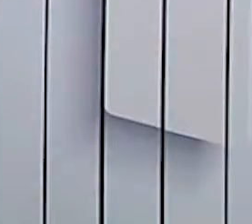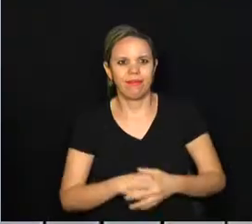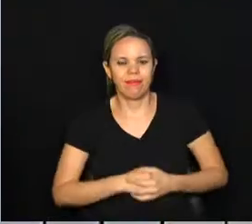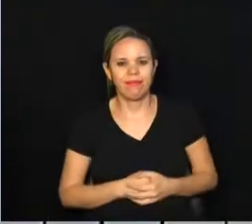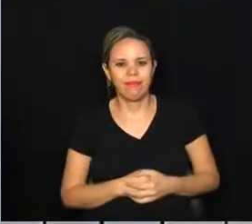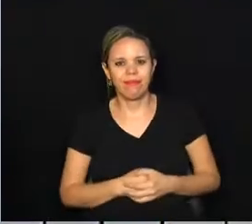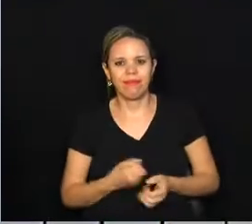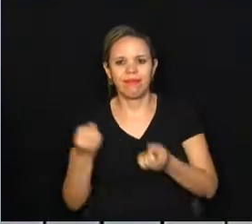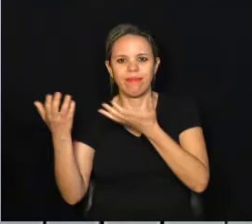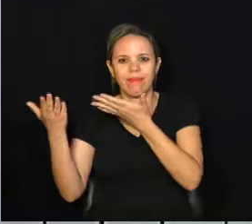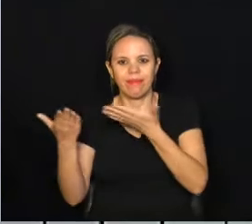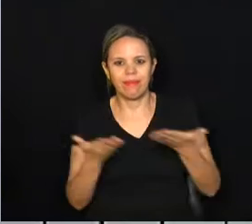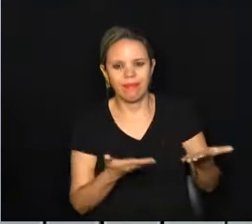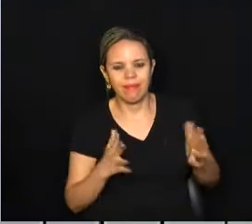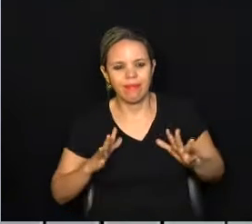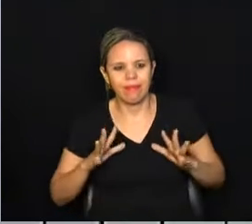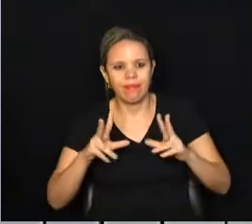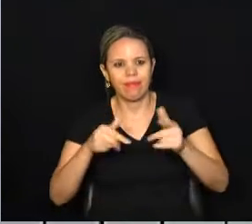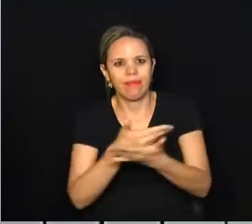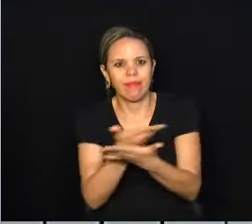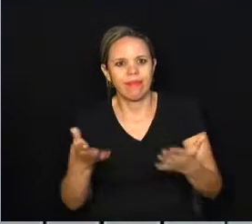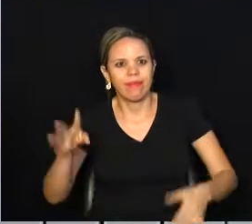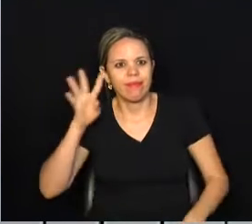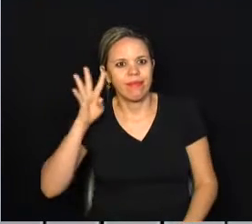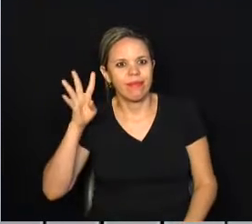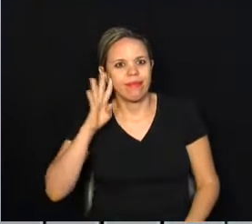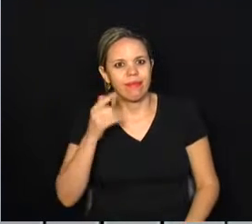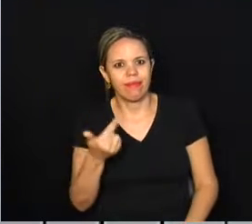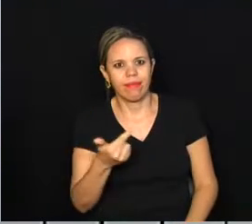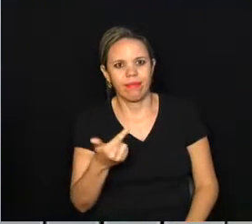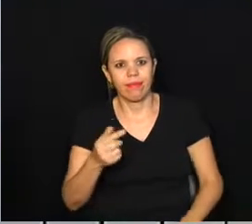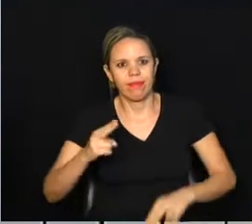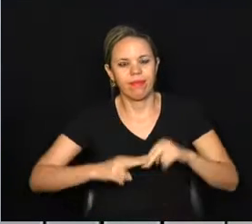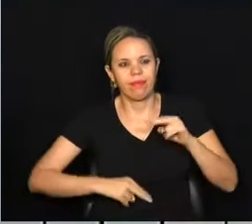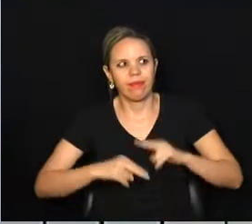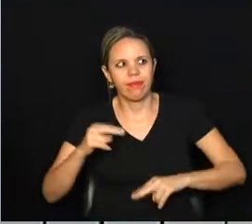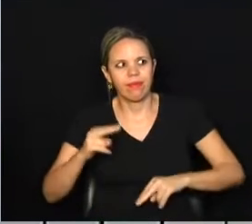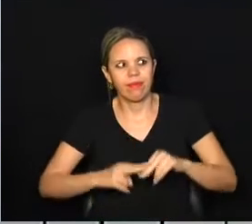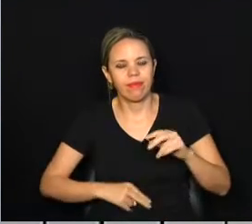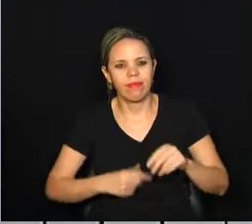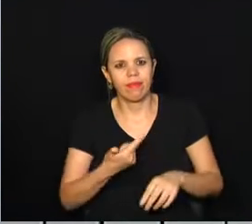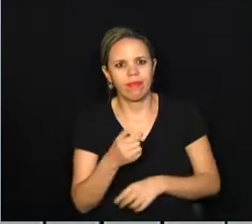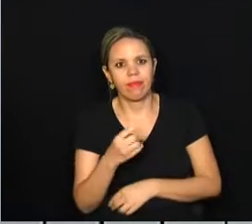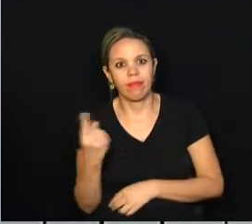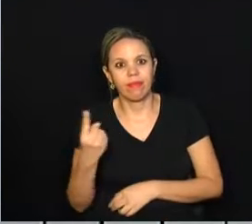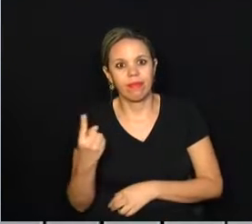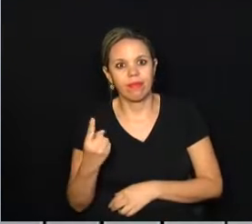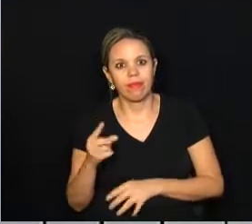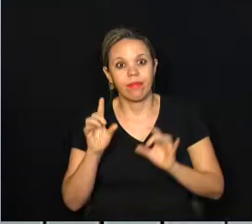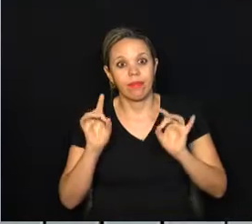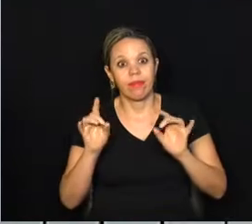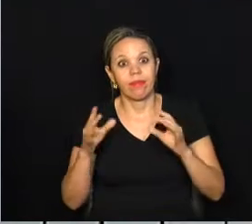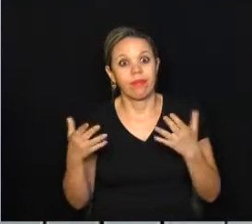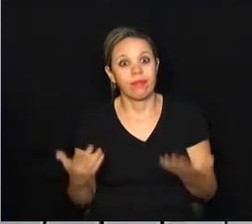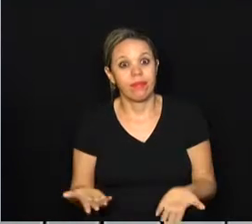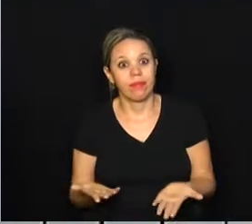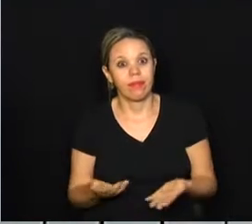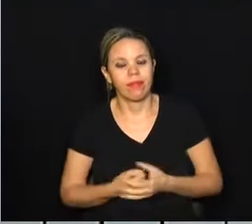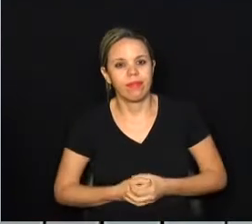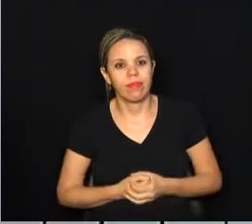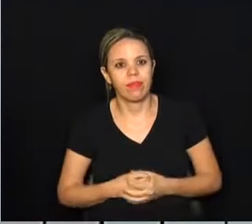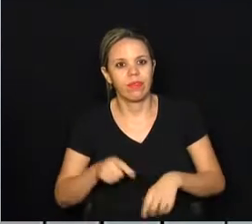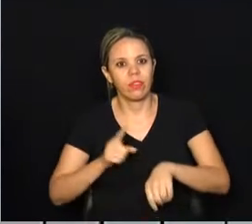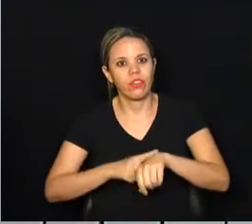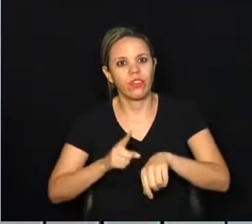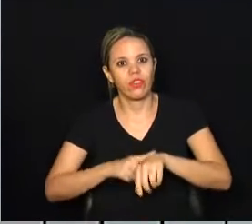Olá, seja bem-vinda, seja bem-vindo. Quarta-feira, 2 de junho de 2021, edição extraordinária em um